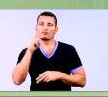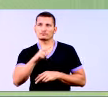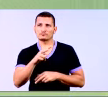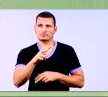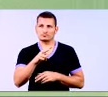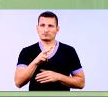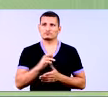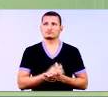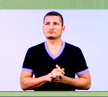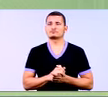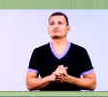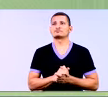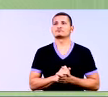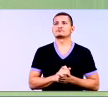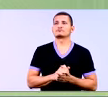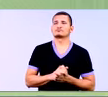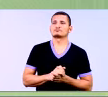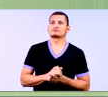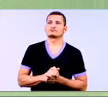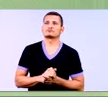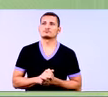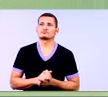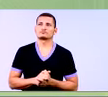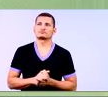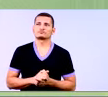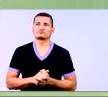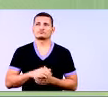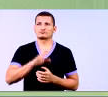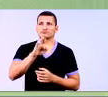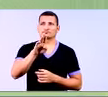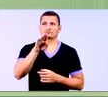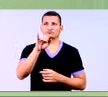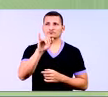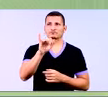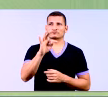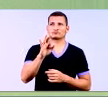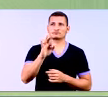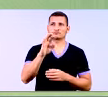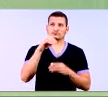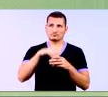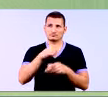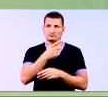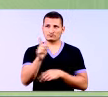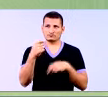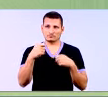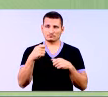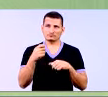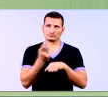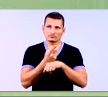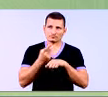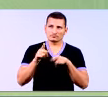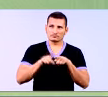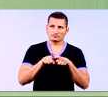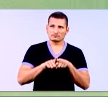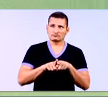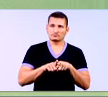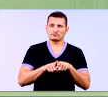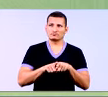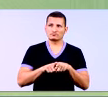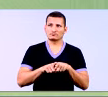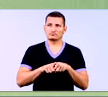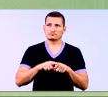curso de informática no IFRA. Ok? Bit interno, vocês vão ter que procurar também para cada processador que estão fazendo, porque isso